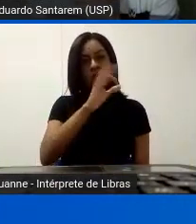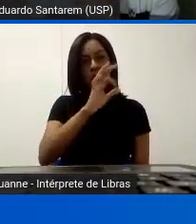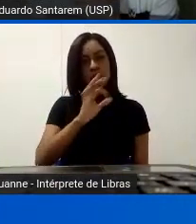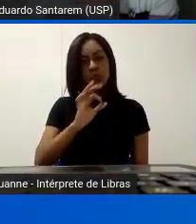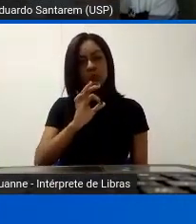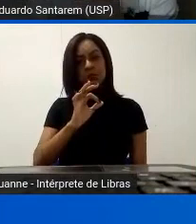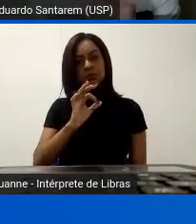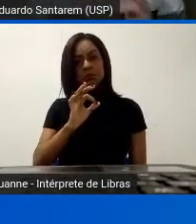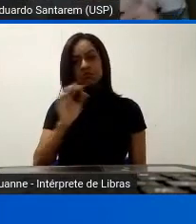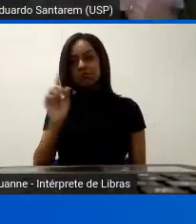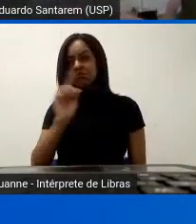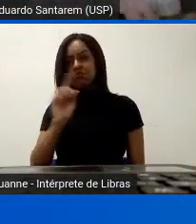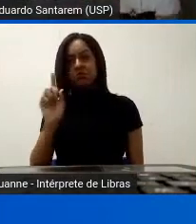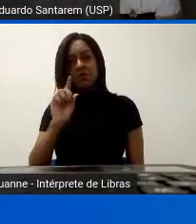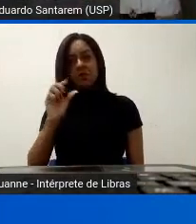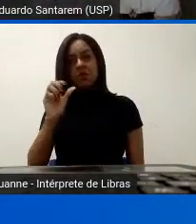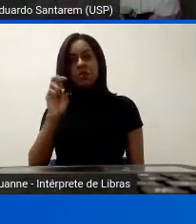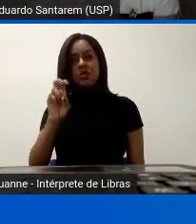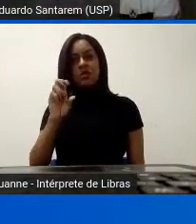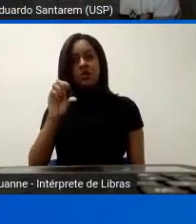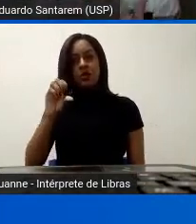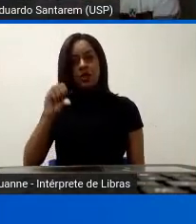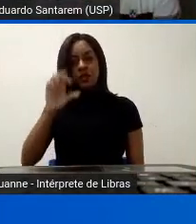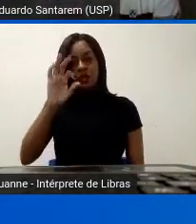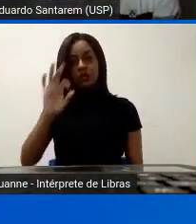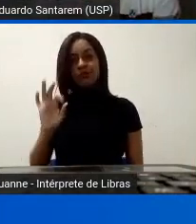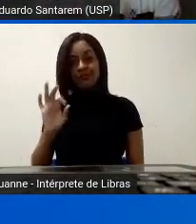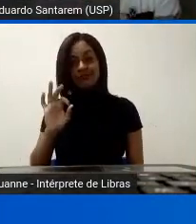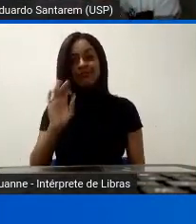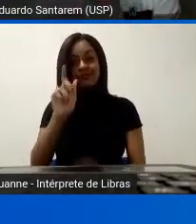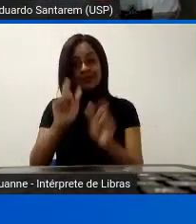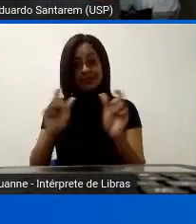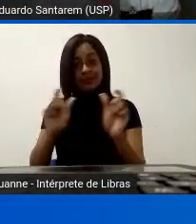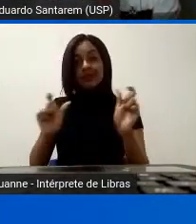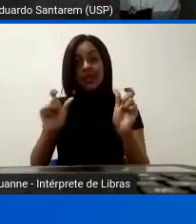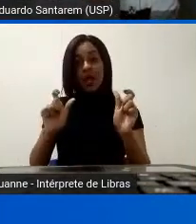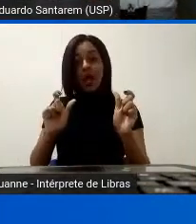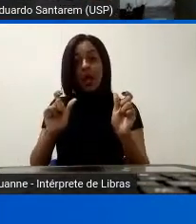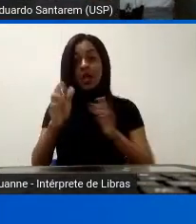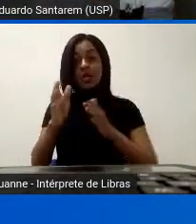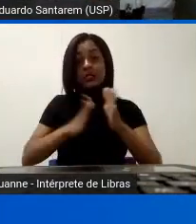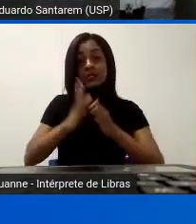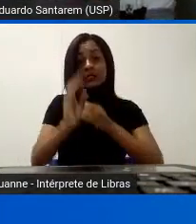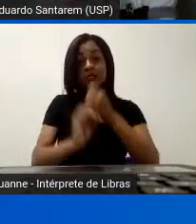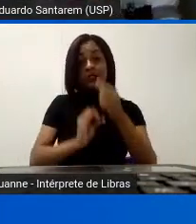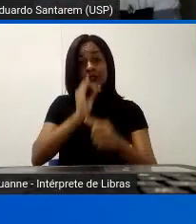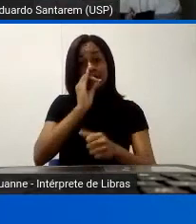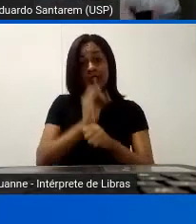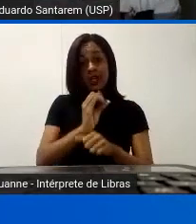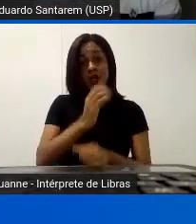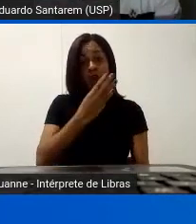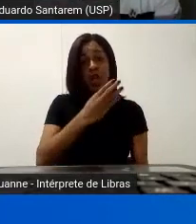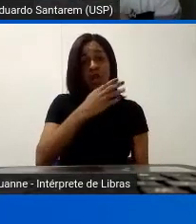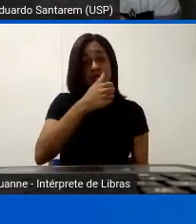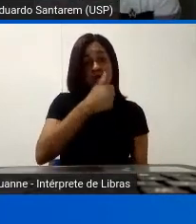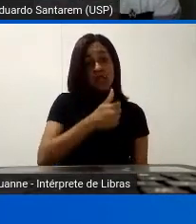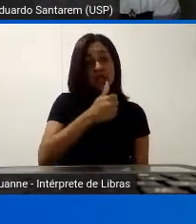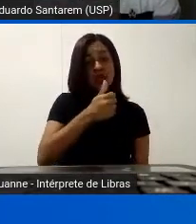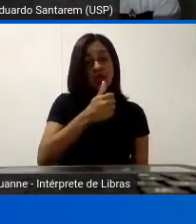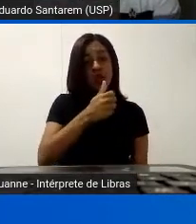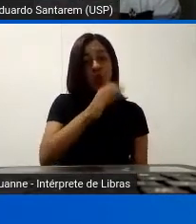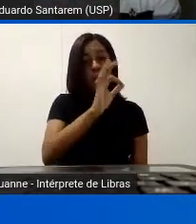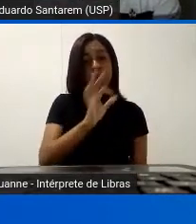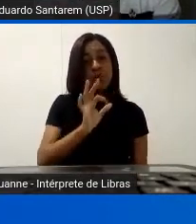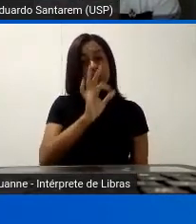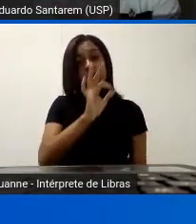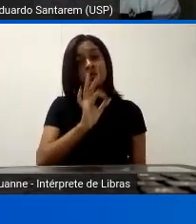59%, ou seja naquele pessoal que acessa a internet né 41 por cento acesso para fazer alguma